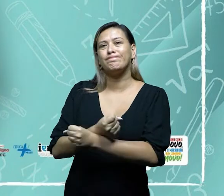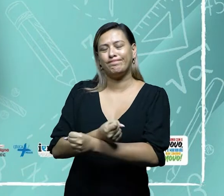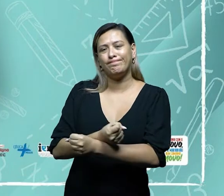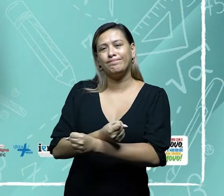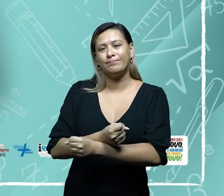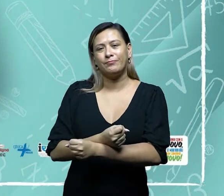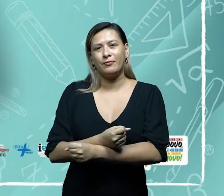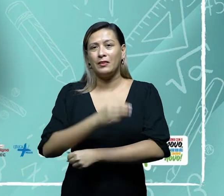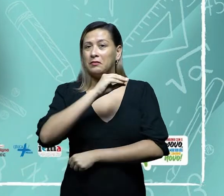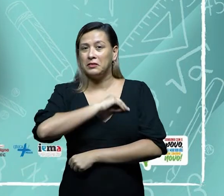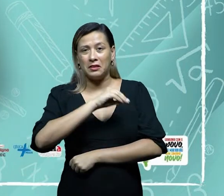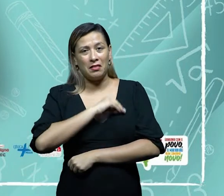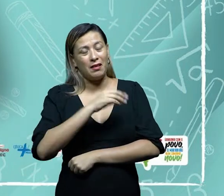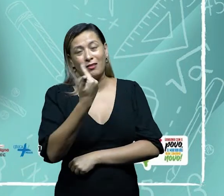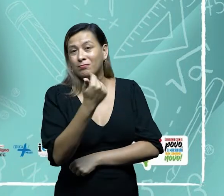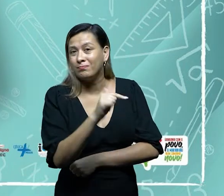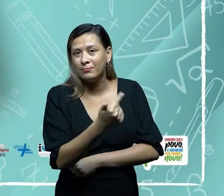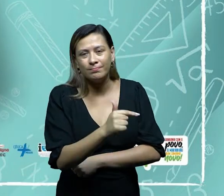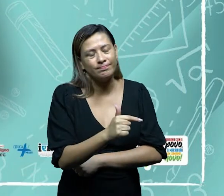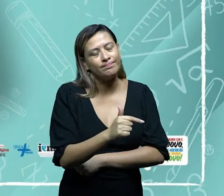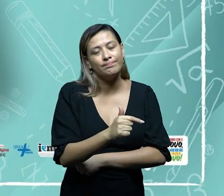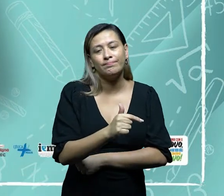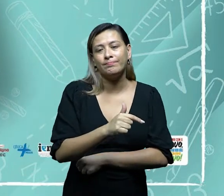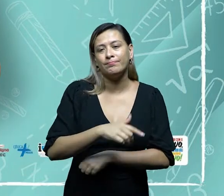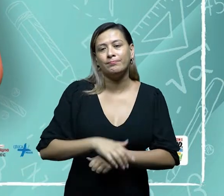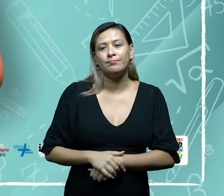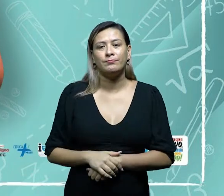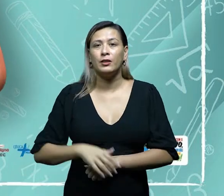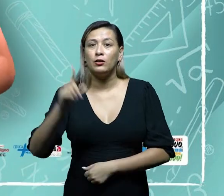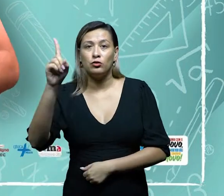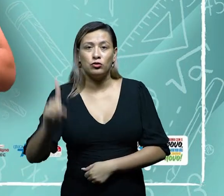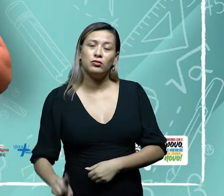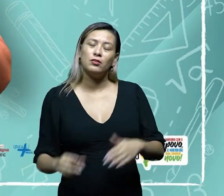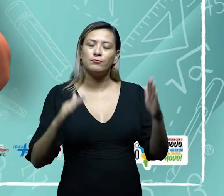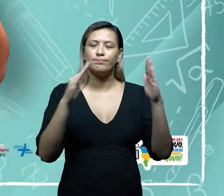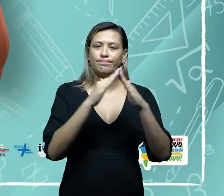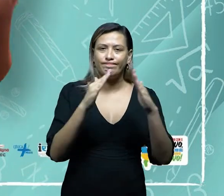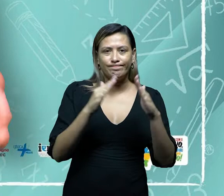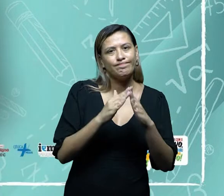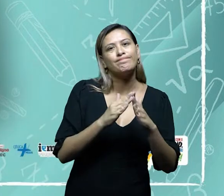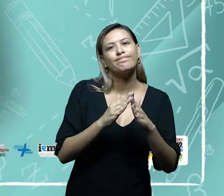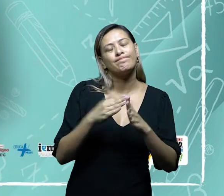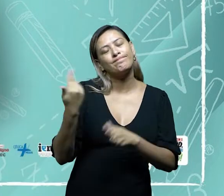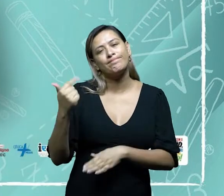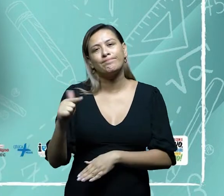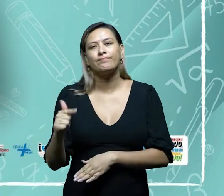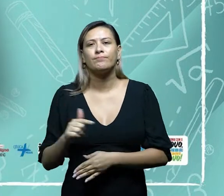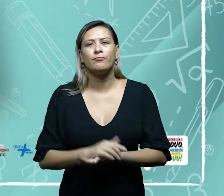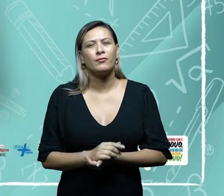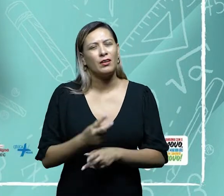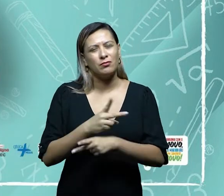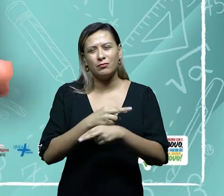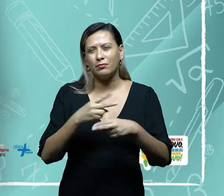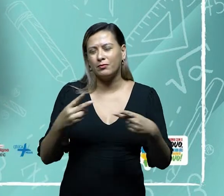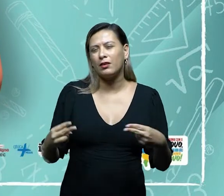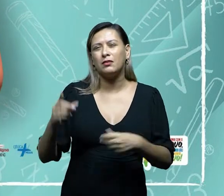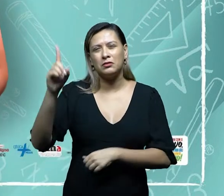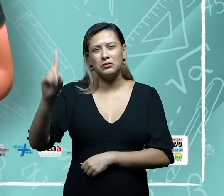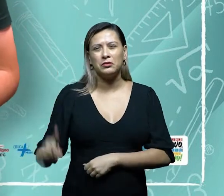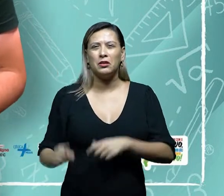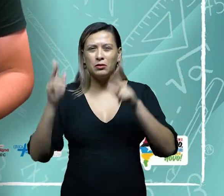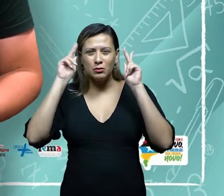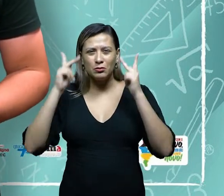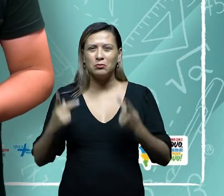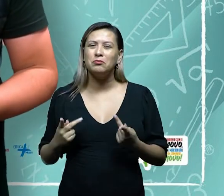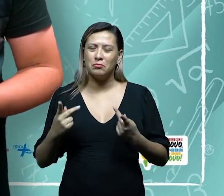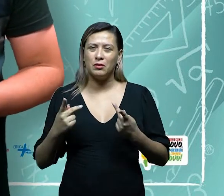sem remuneração satisfatória, sem direito à moradia, sem uma série de direitos humanos que são infligidos lá